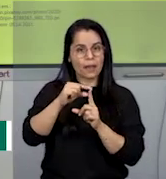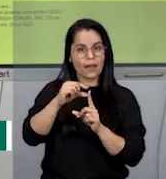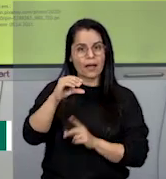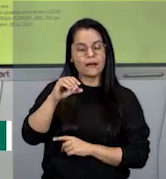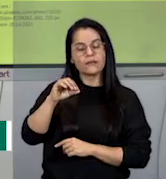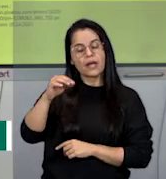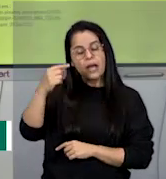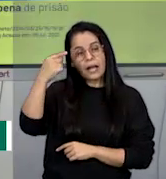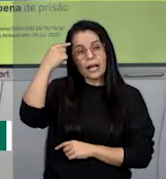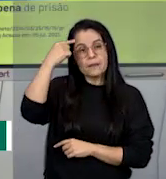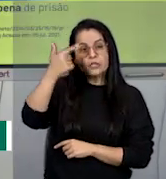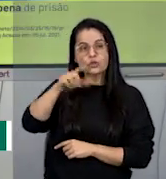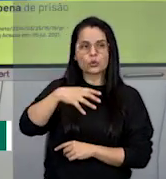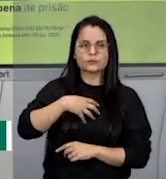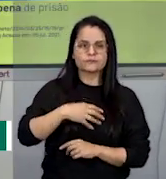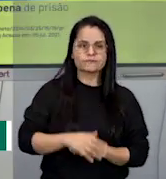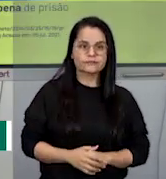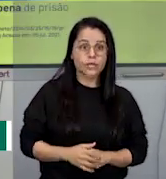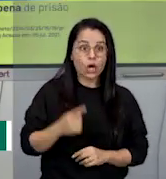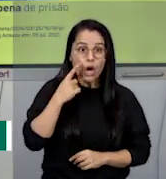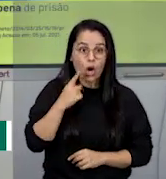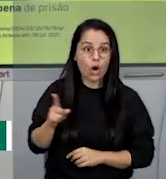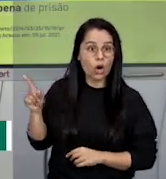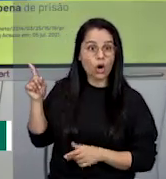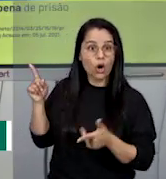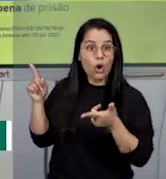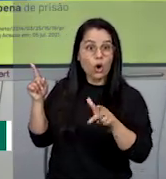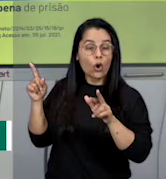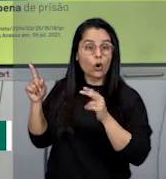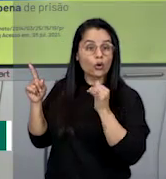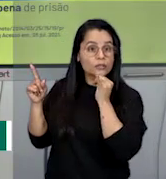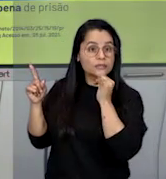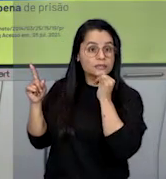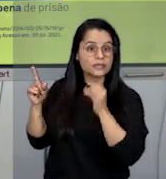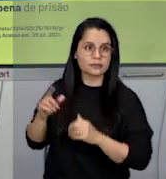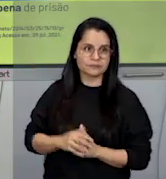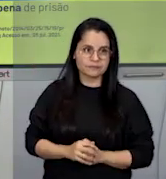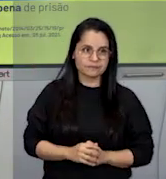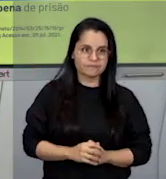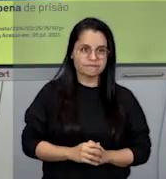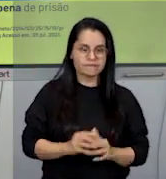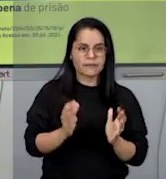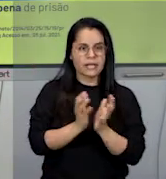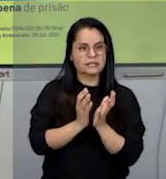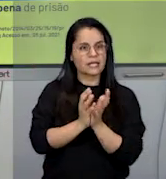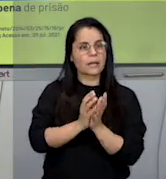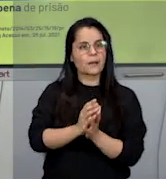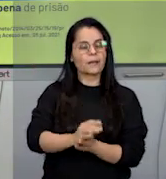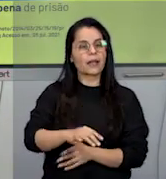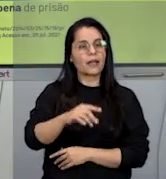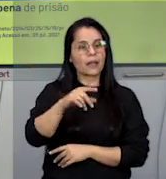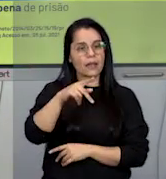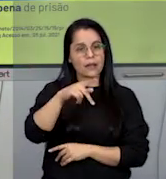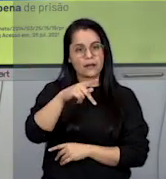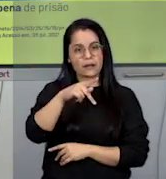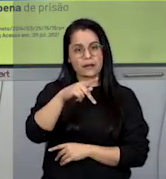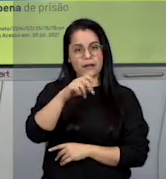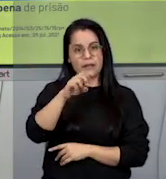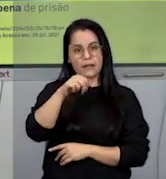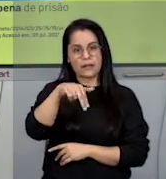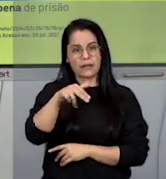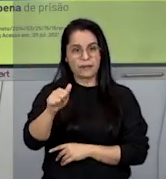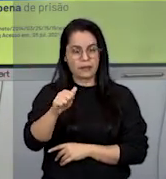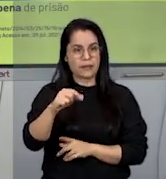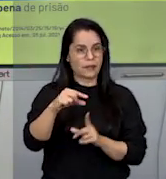cabeça toma outros sentidos. Aqui nós estamos aplicando também na situação da palavra pena. É